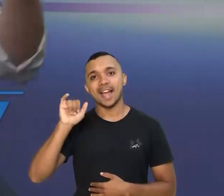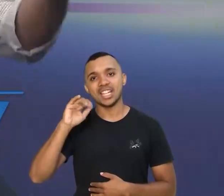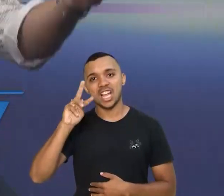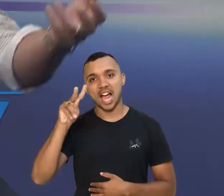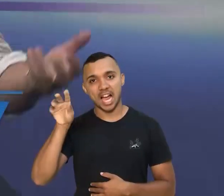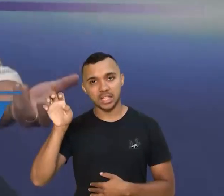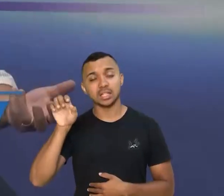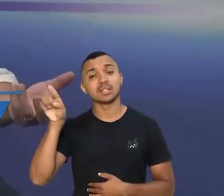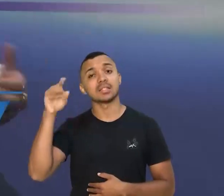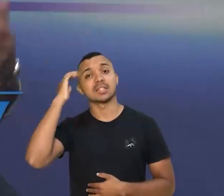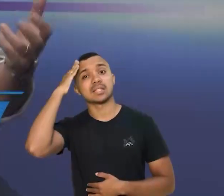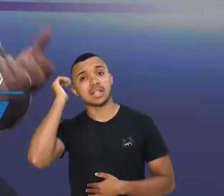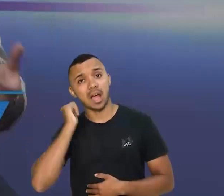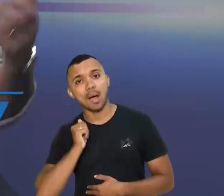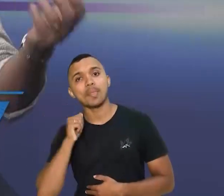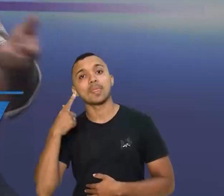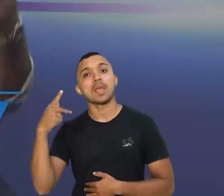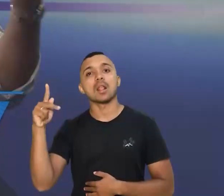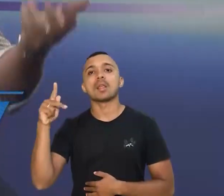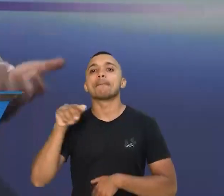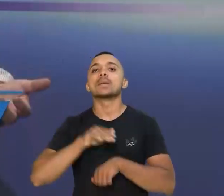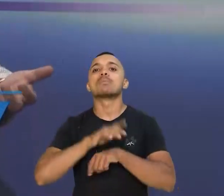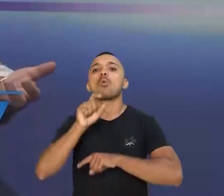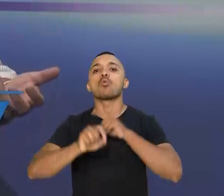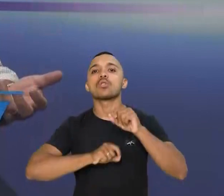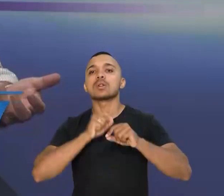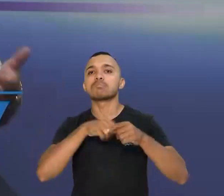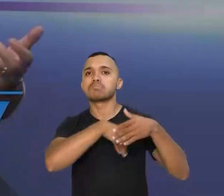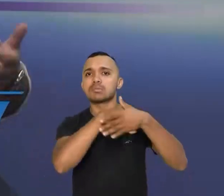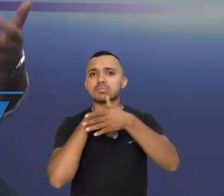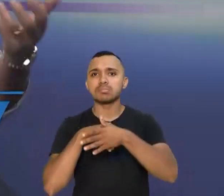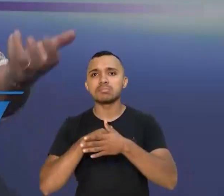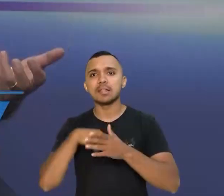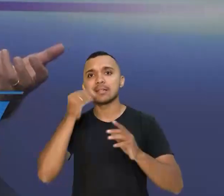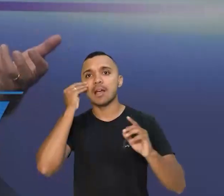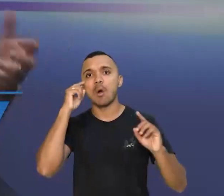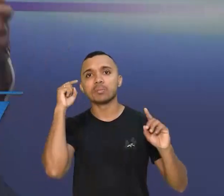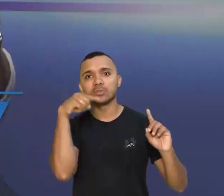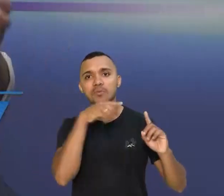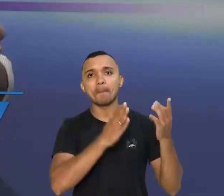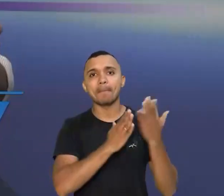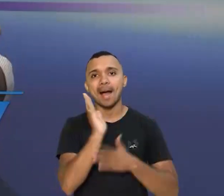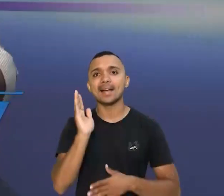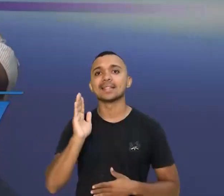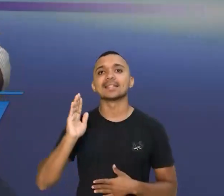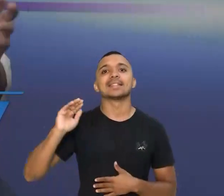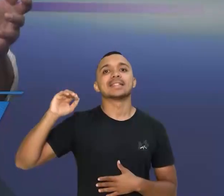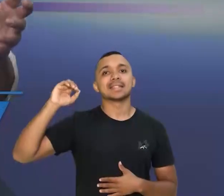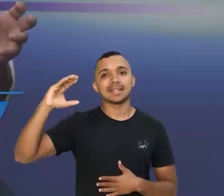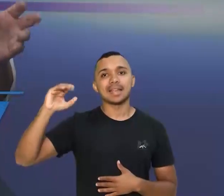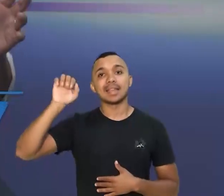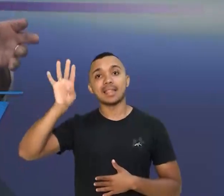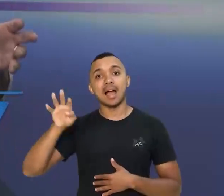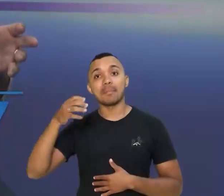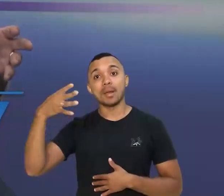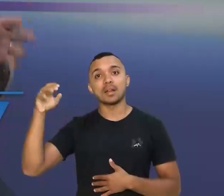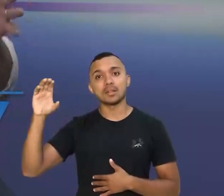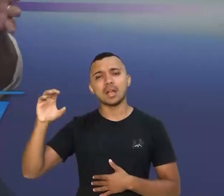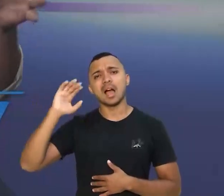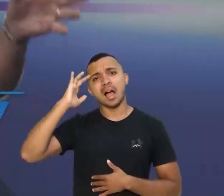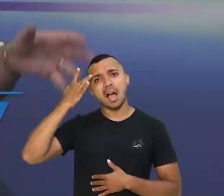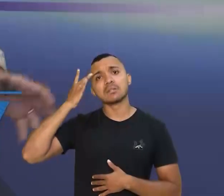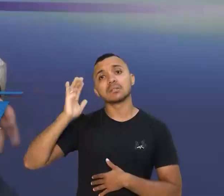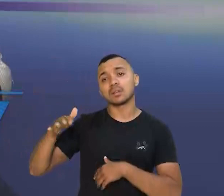ele precisa para chegar ao seu objetivo principal, que é o acesso à Série C. Então, logicamente, que ele deve estar conversando com a diretoria e